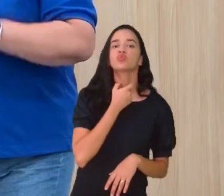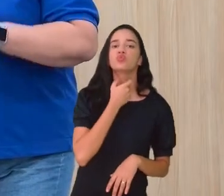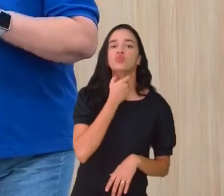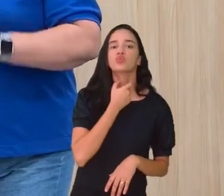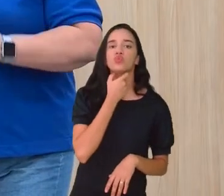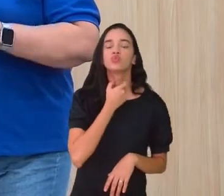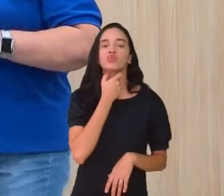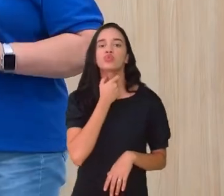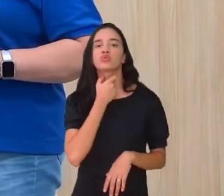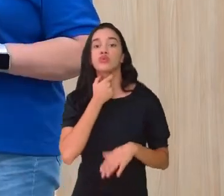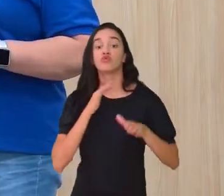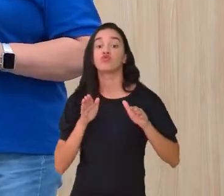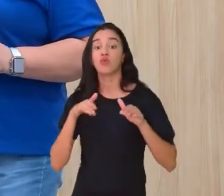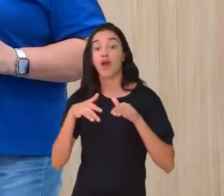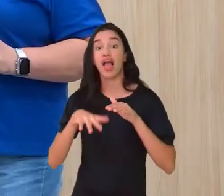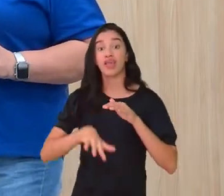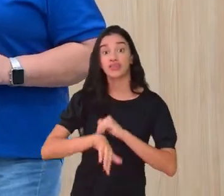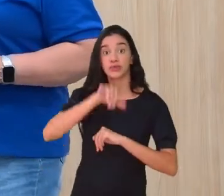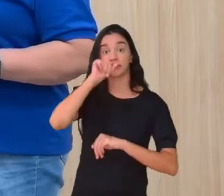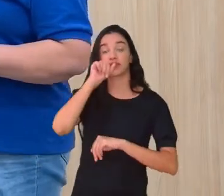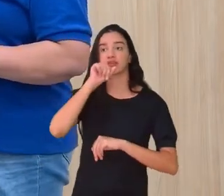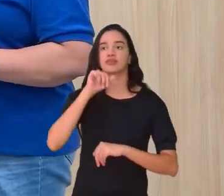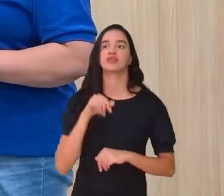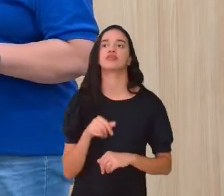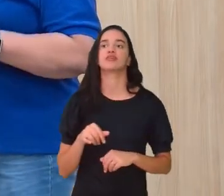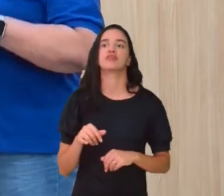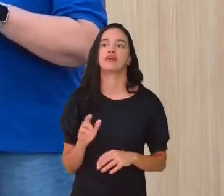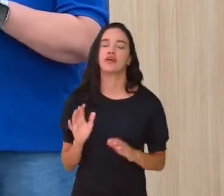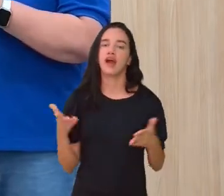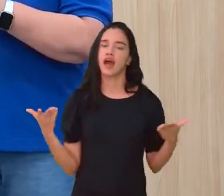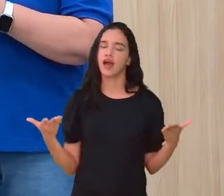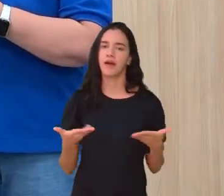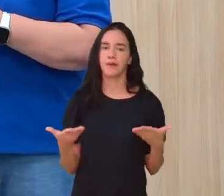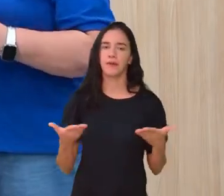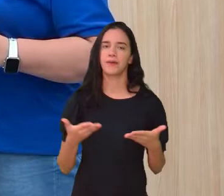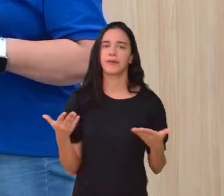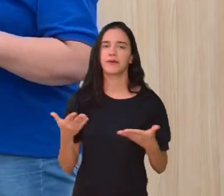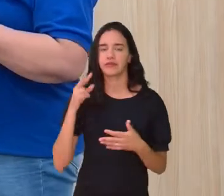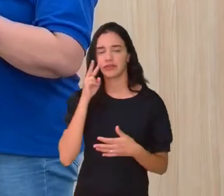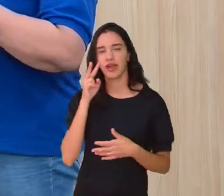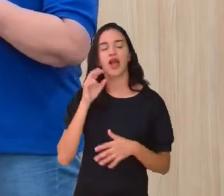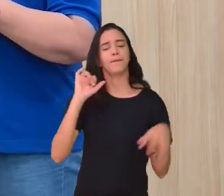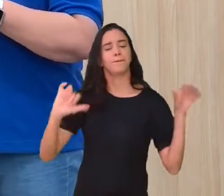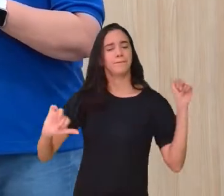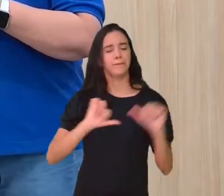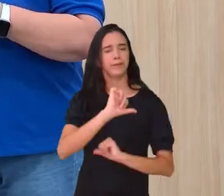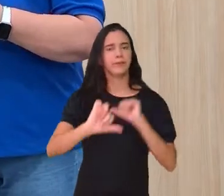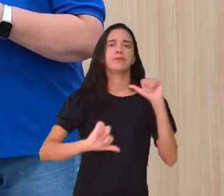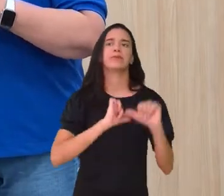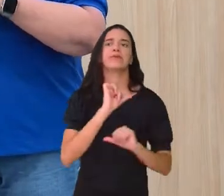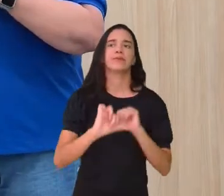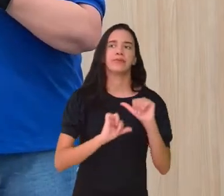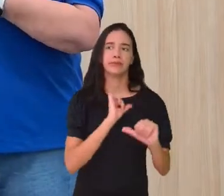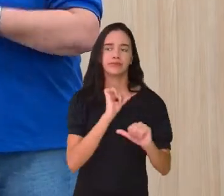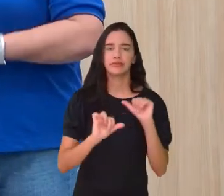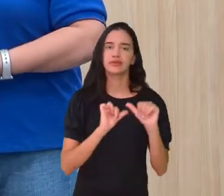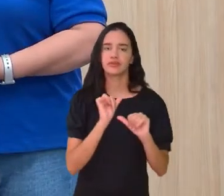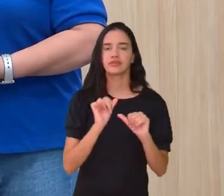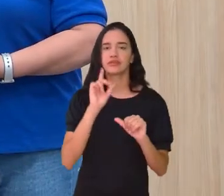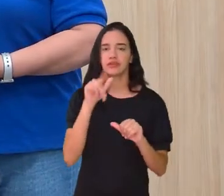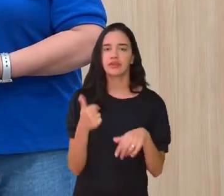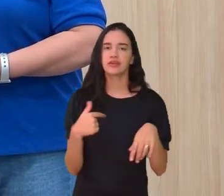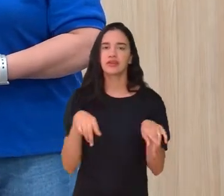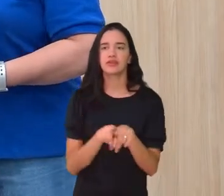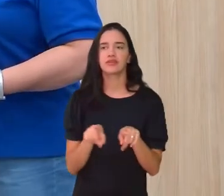é exclusivamente da respiração. Então, aí a gente já começa a ver que muda até mesmo a composição